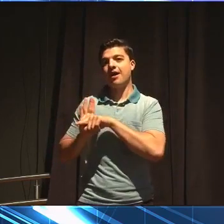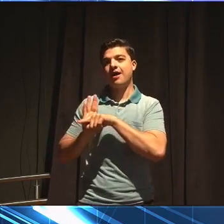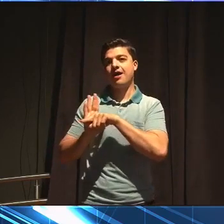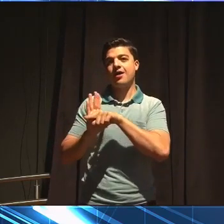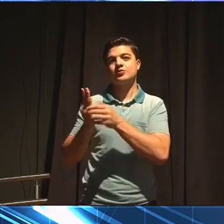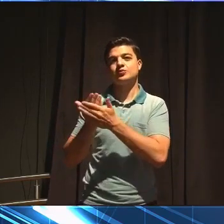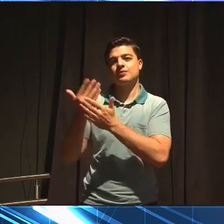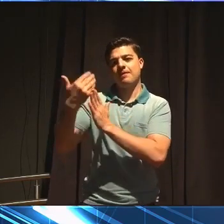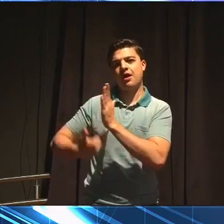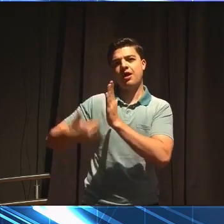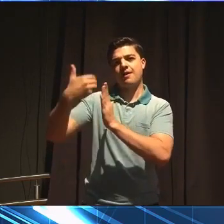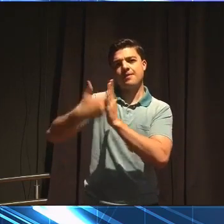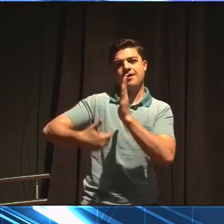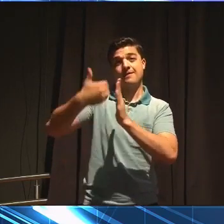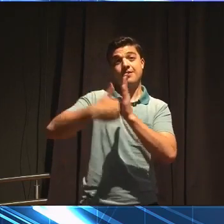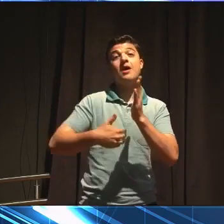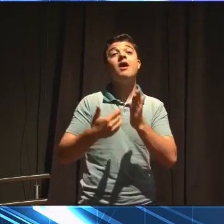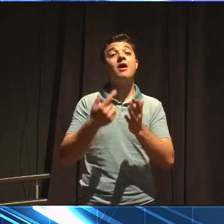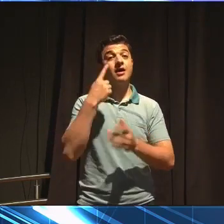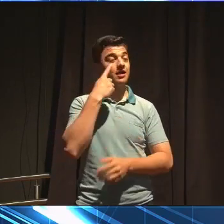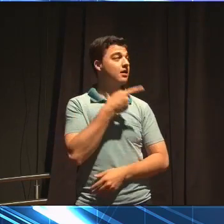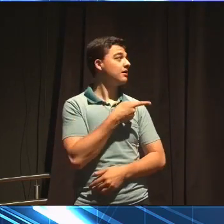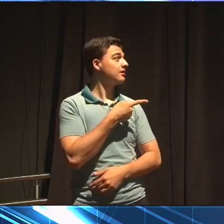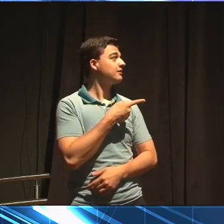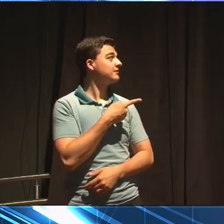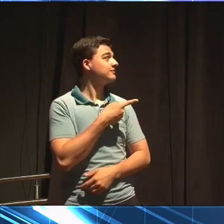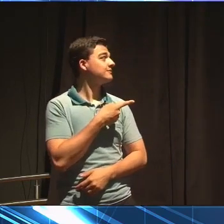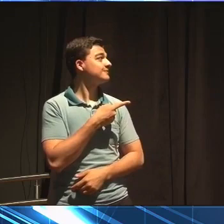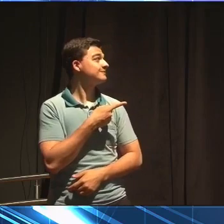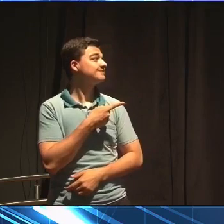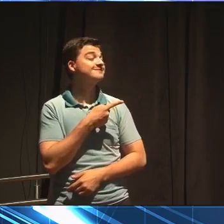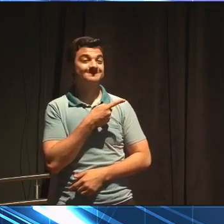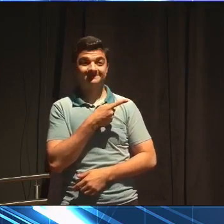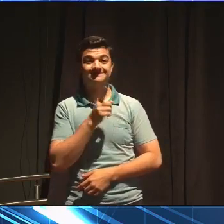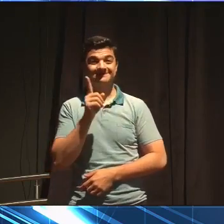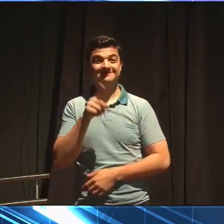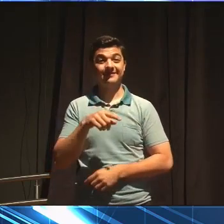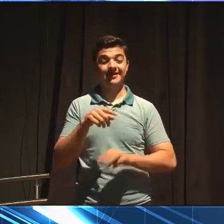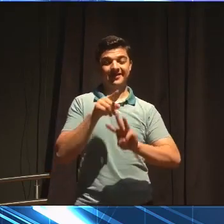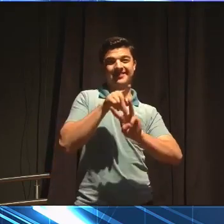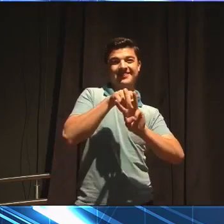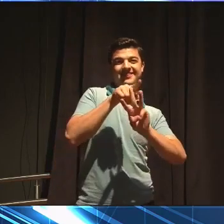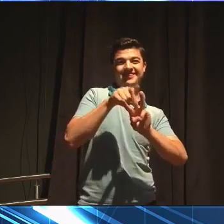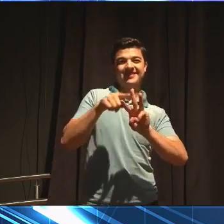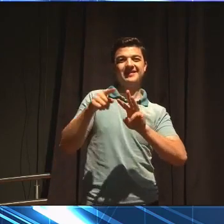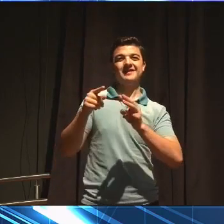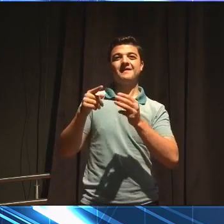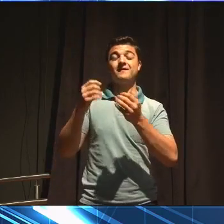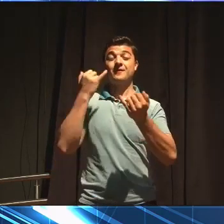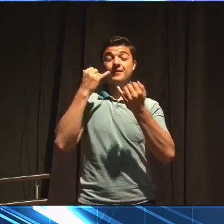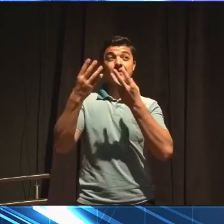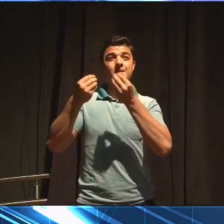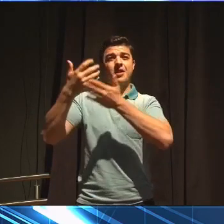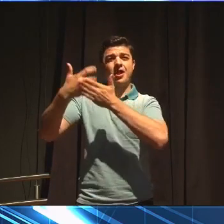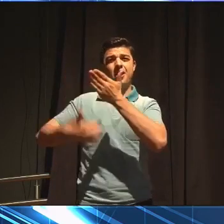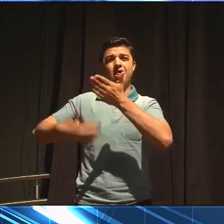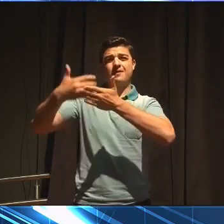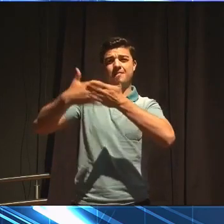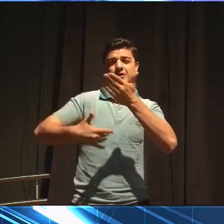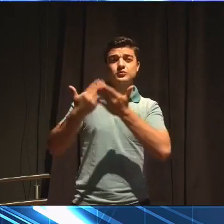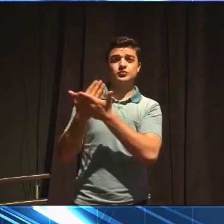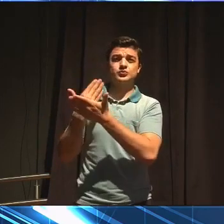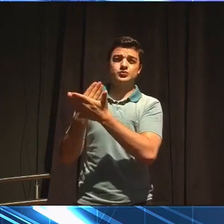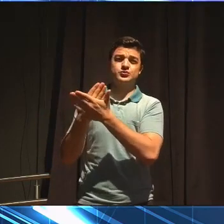tem. Ah, mas ele é doutor. Gente, hoje em dia, o conhecimento, a gente está vivendo a era